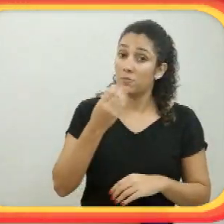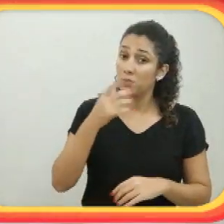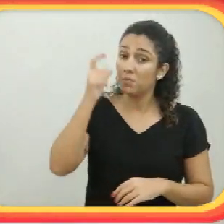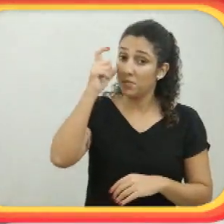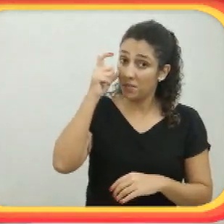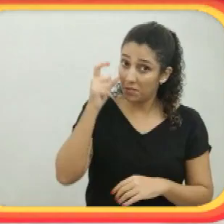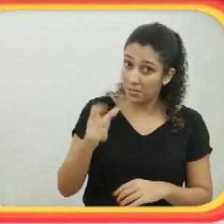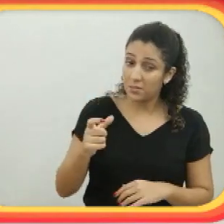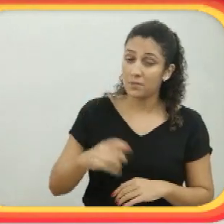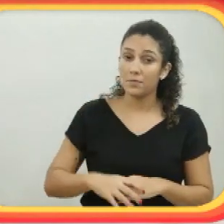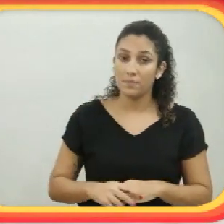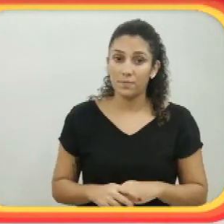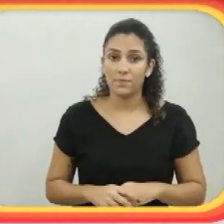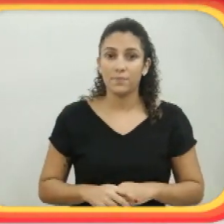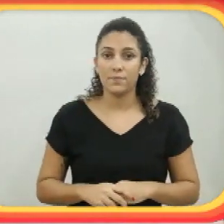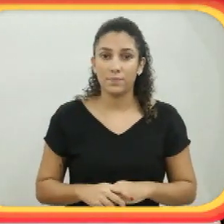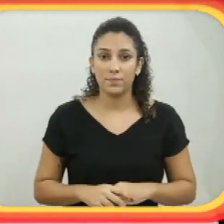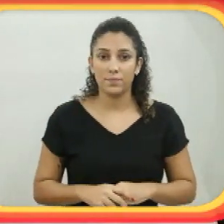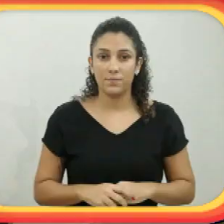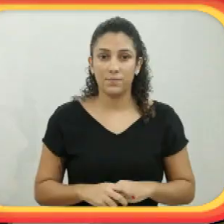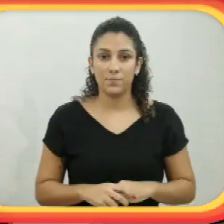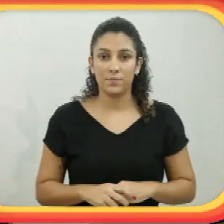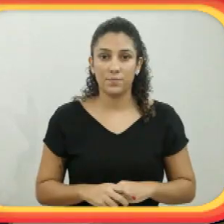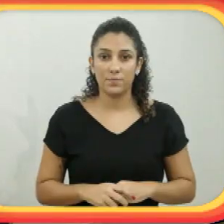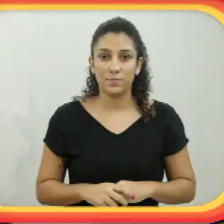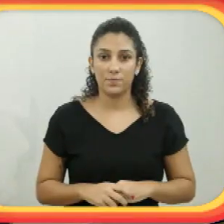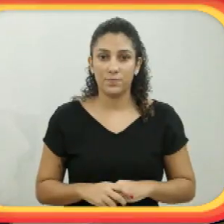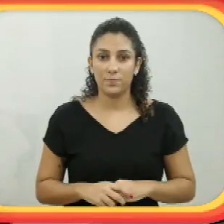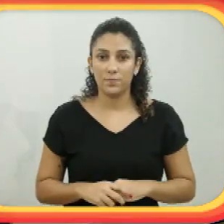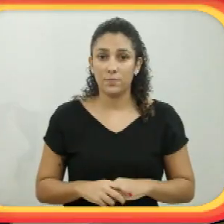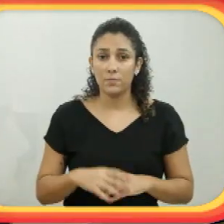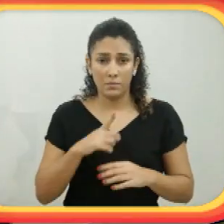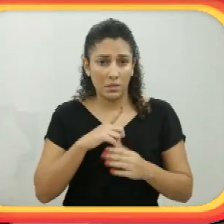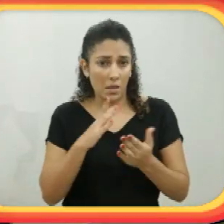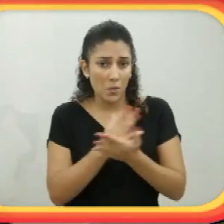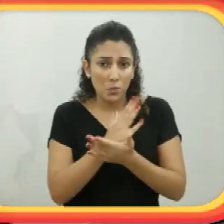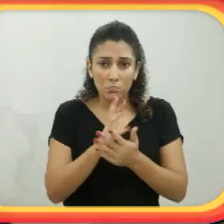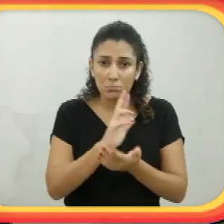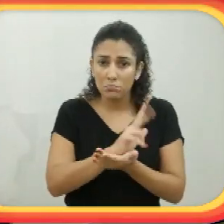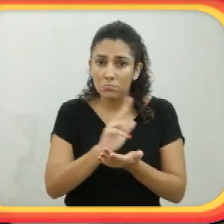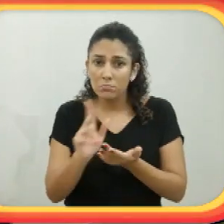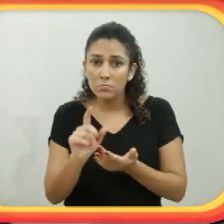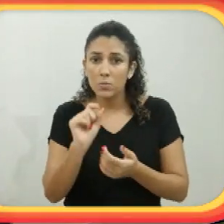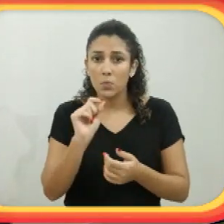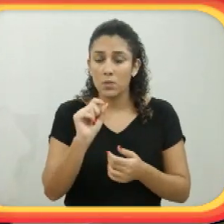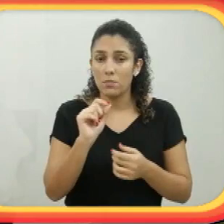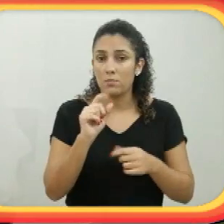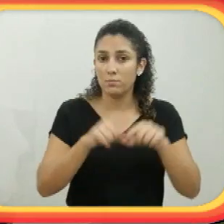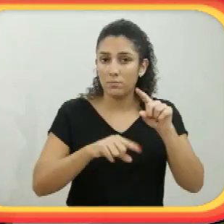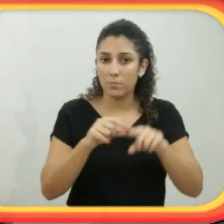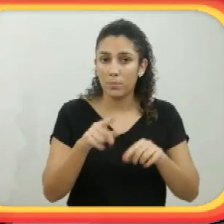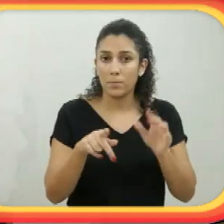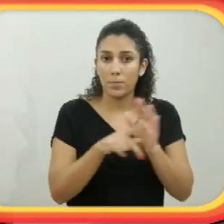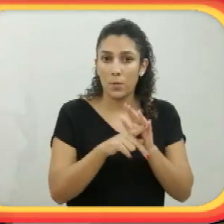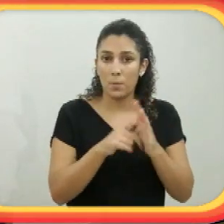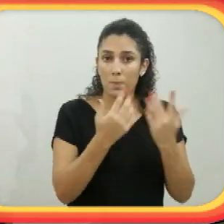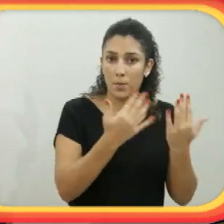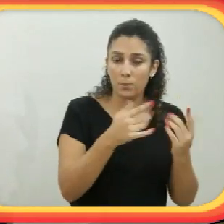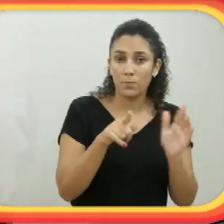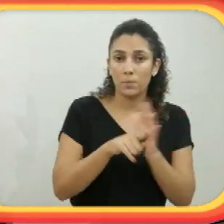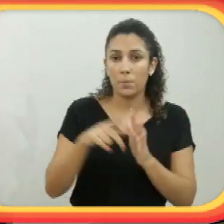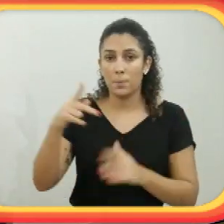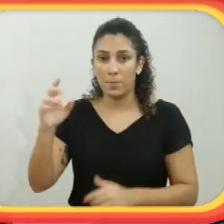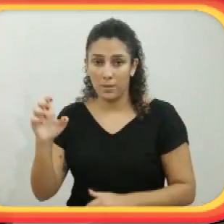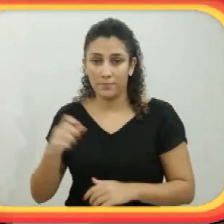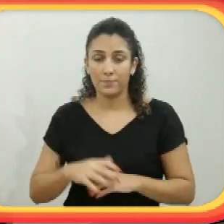muito interessante. Tem alguma diferença de equipamento de mão e de pé? Como um